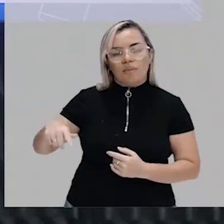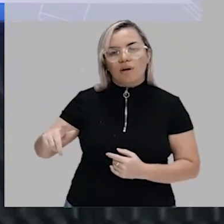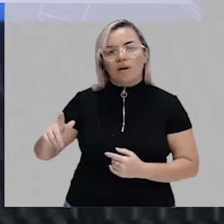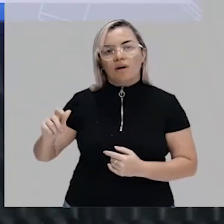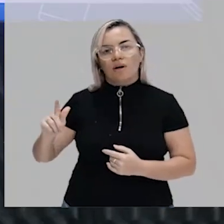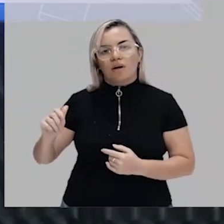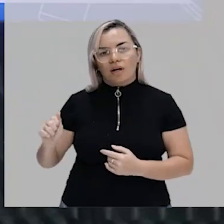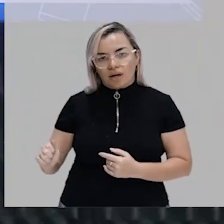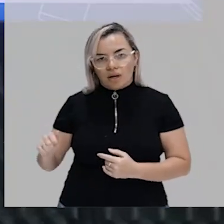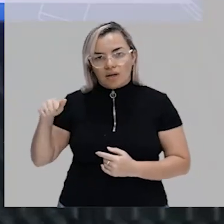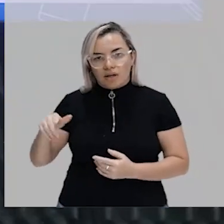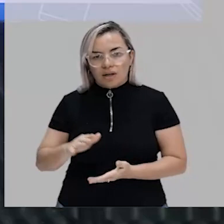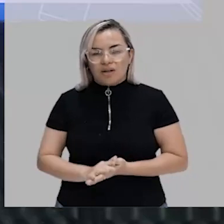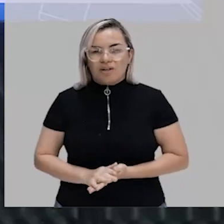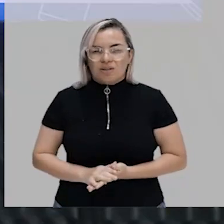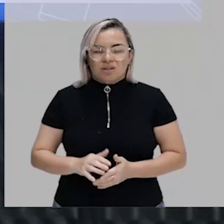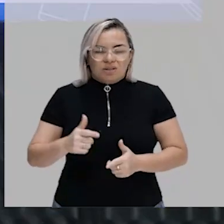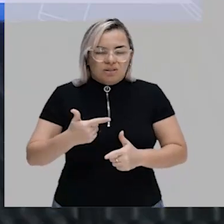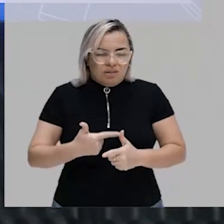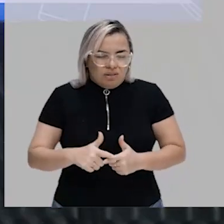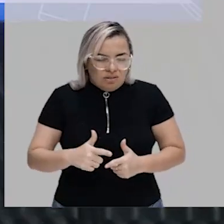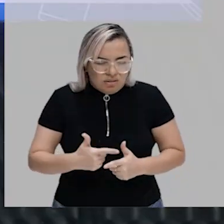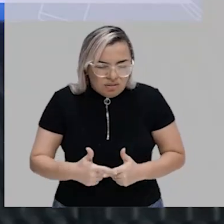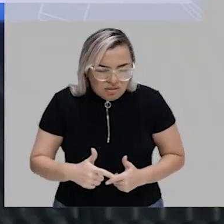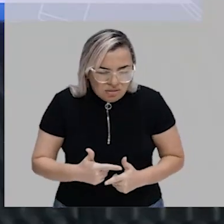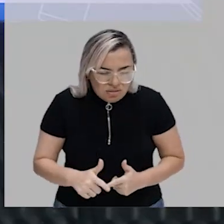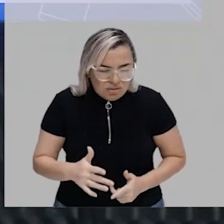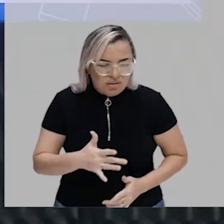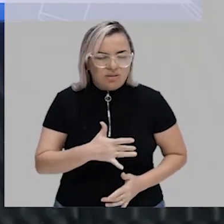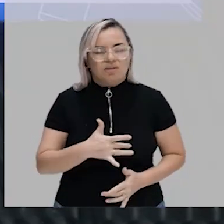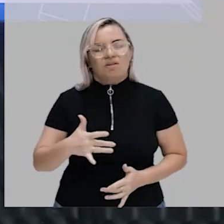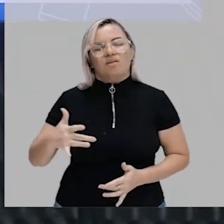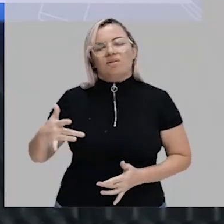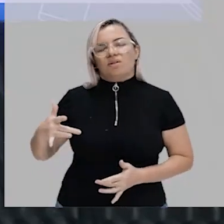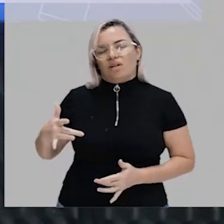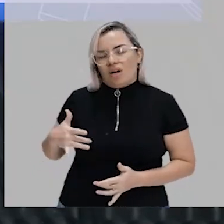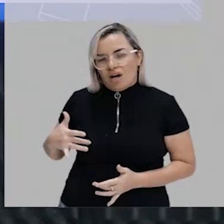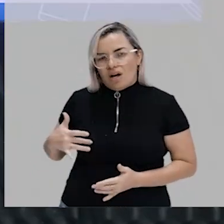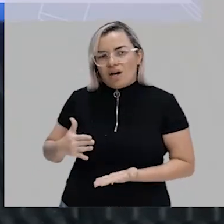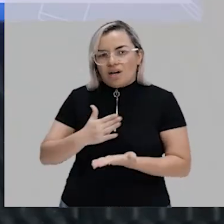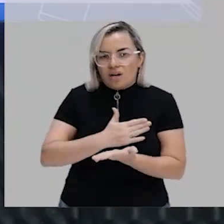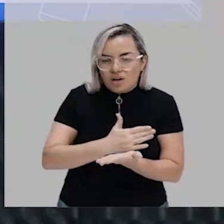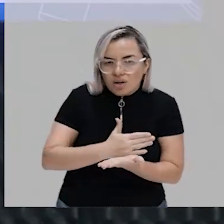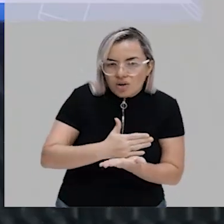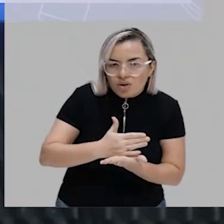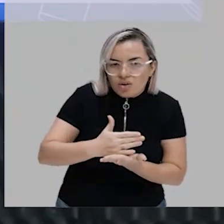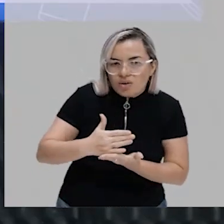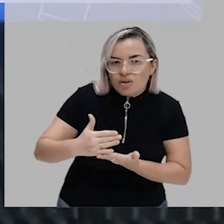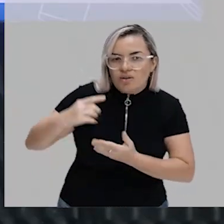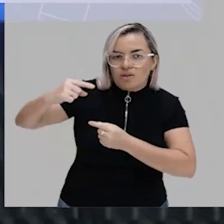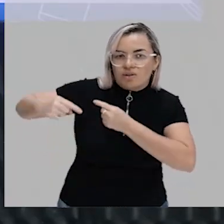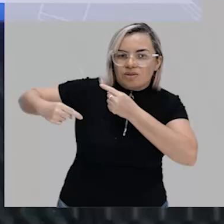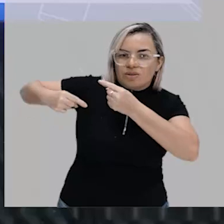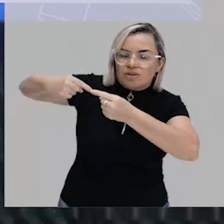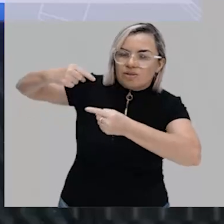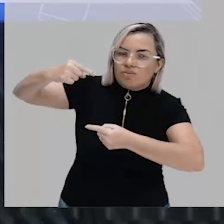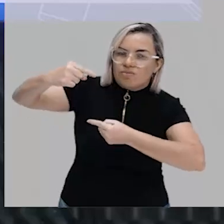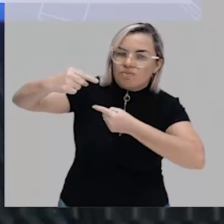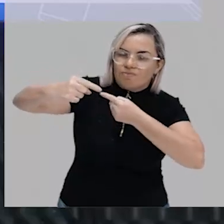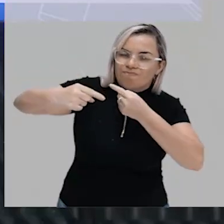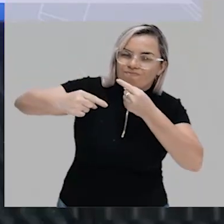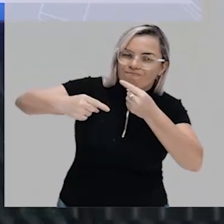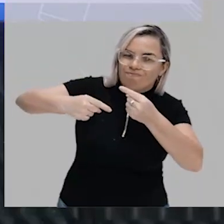pessoa acabou gerando esse conhecimento que repercutiu durante várias gerações, até